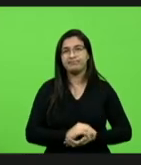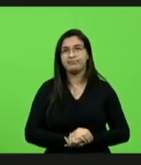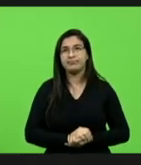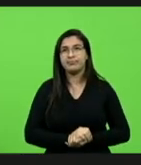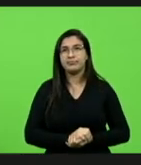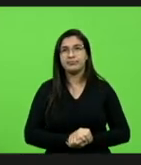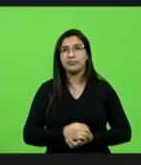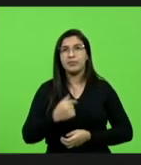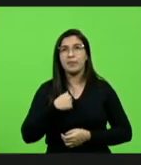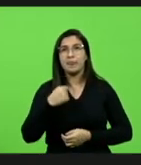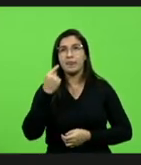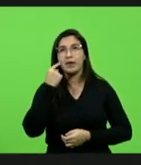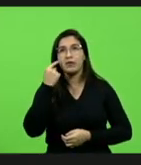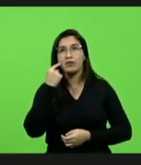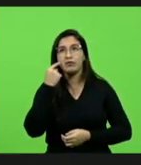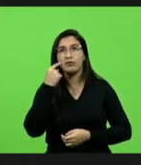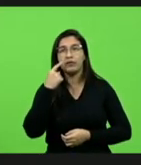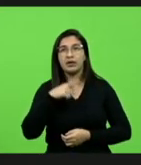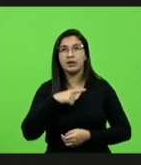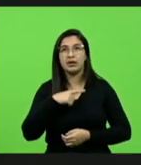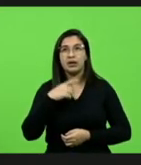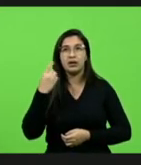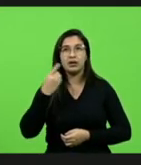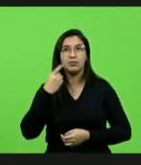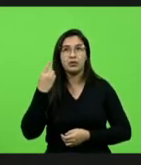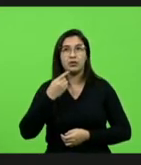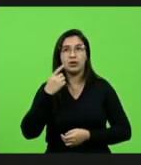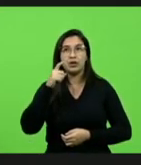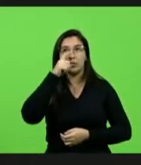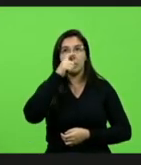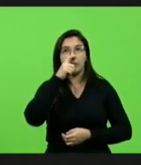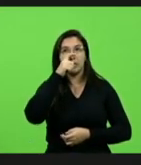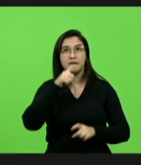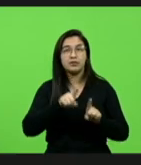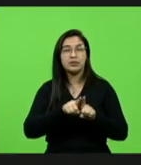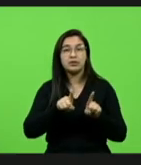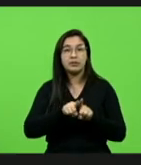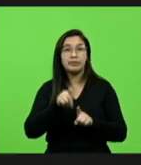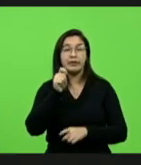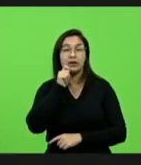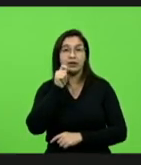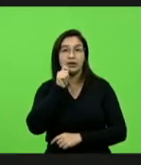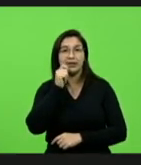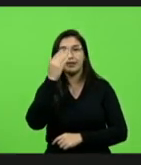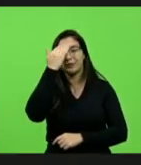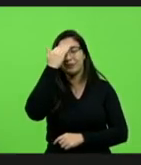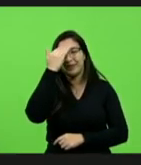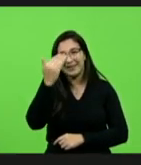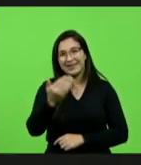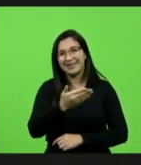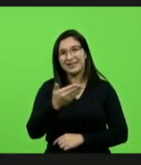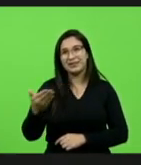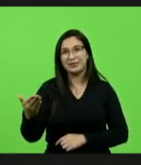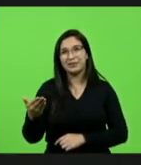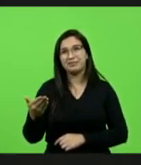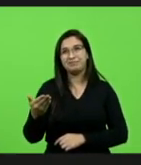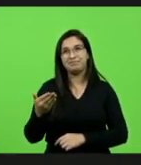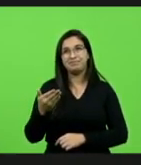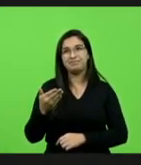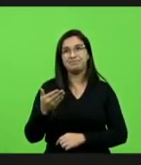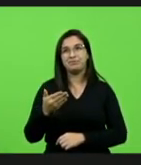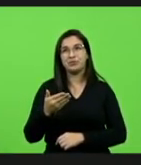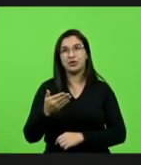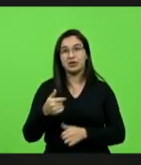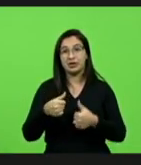vendo aqui ainda a presença do deputado Maurício e da deputada Ana. Obrigada pela